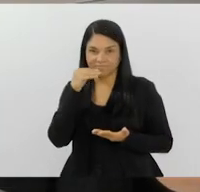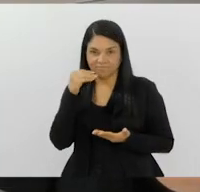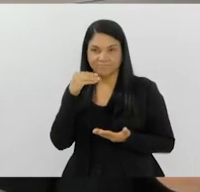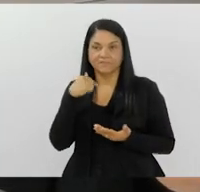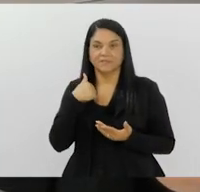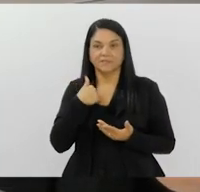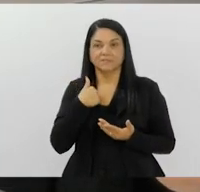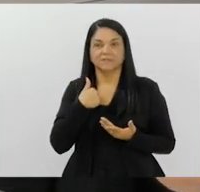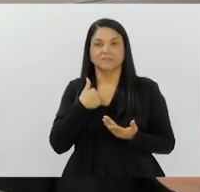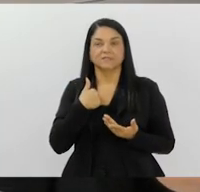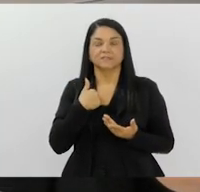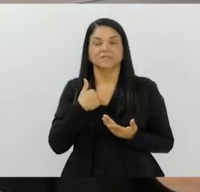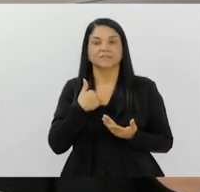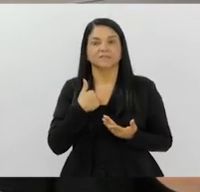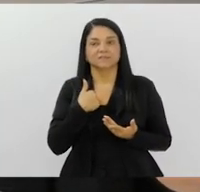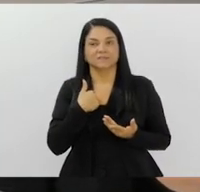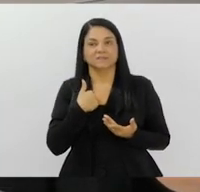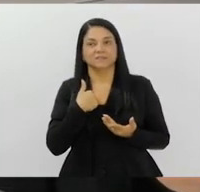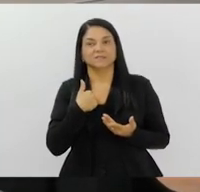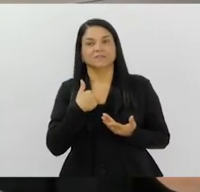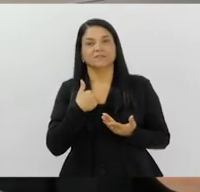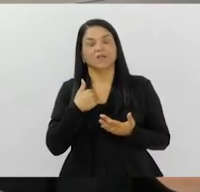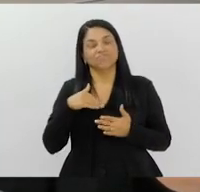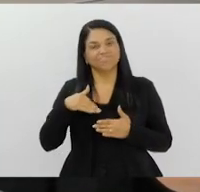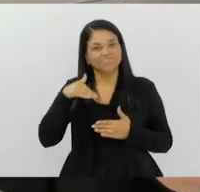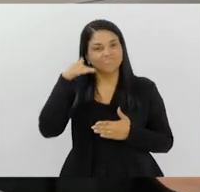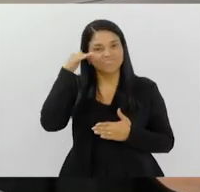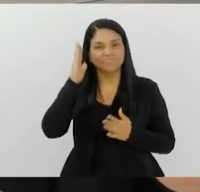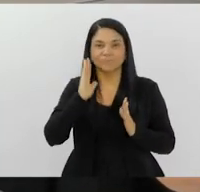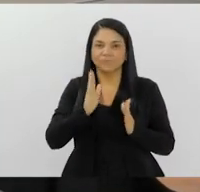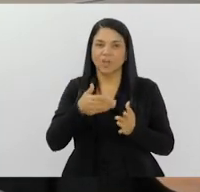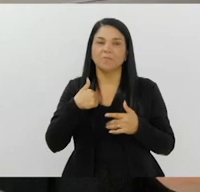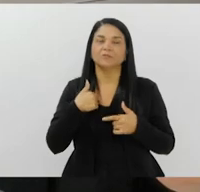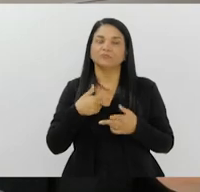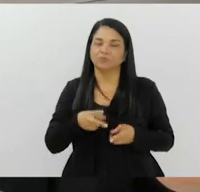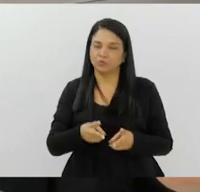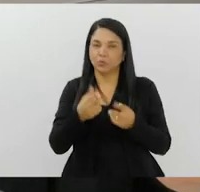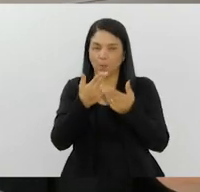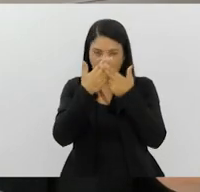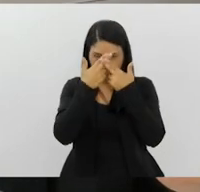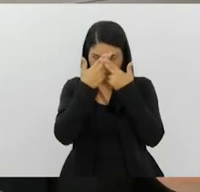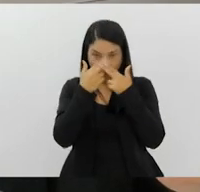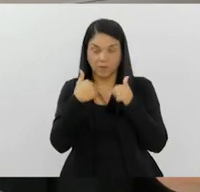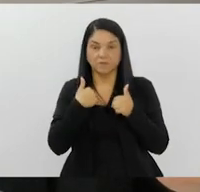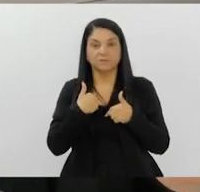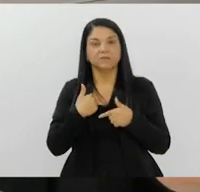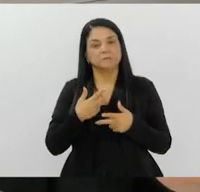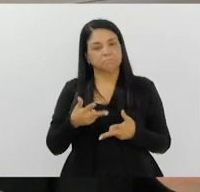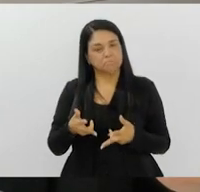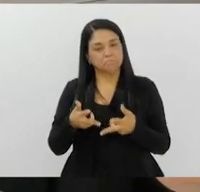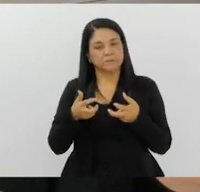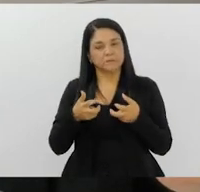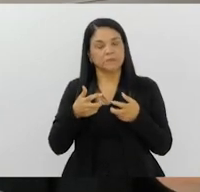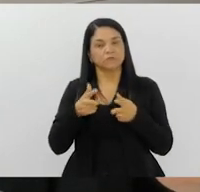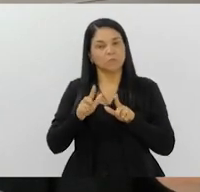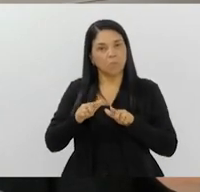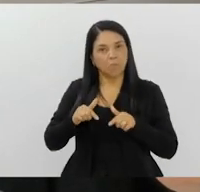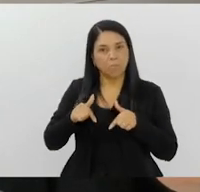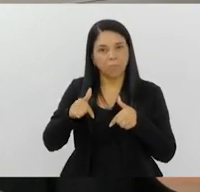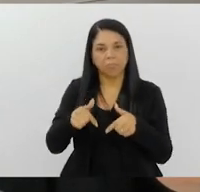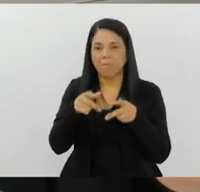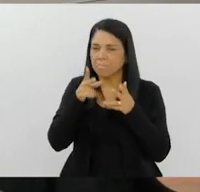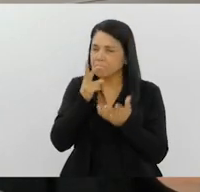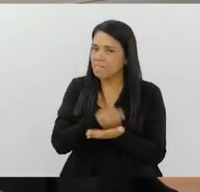ainda permanece na fase adulta mas todas as vezes eu vejo que o modo operante é o